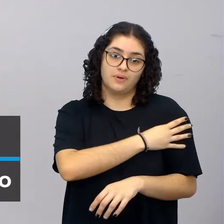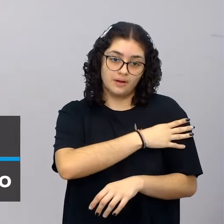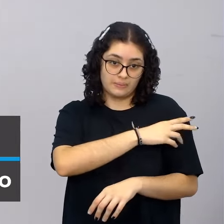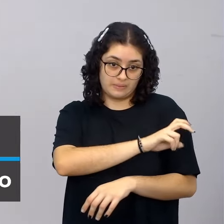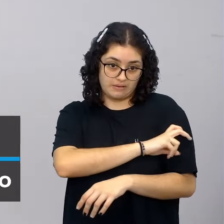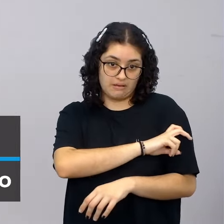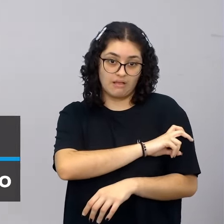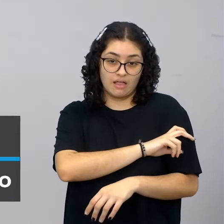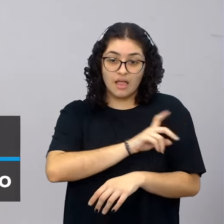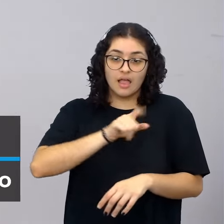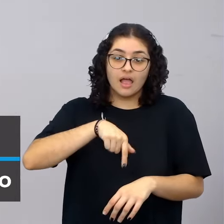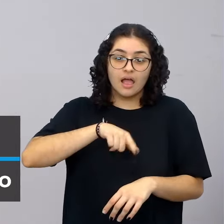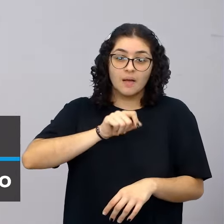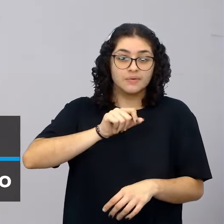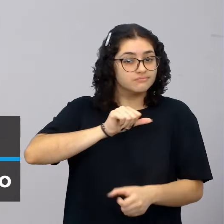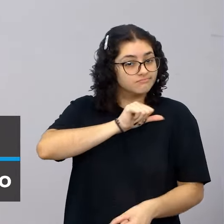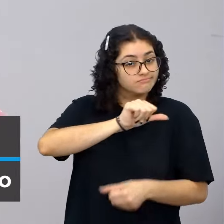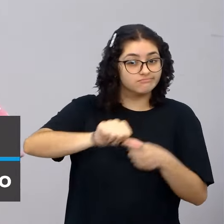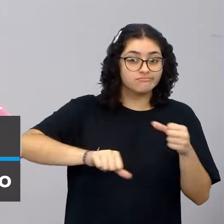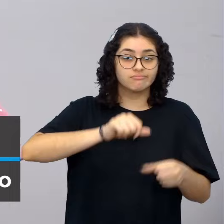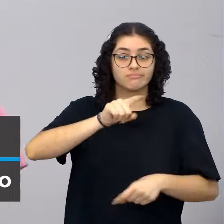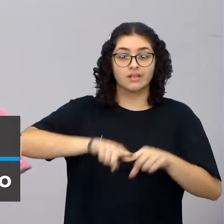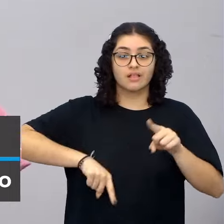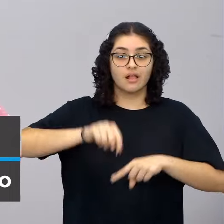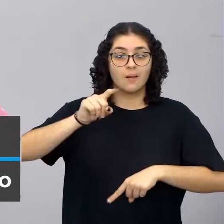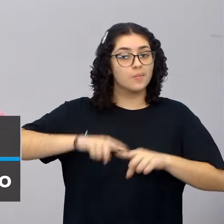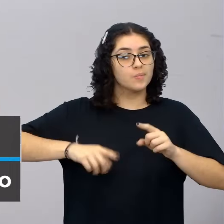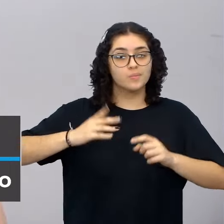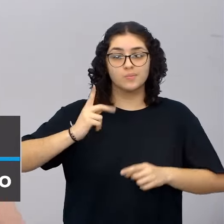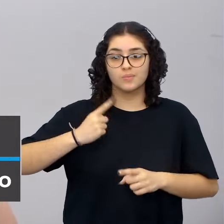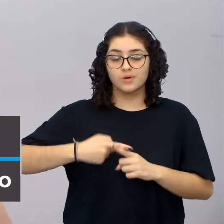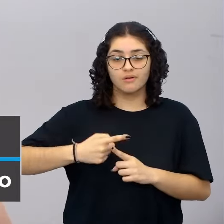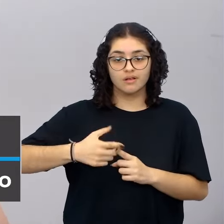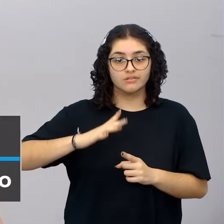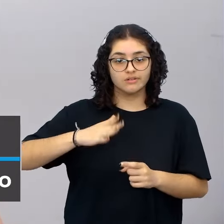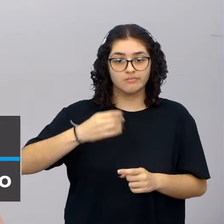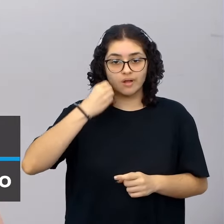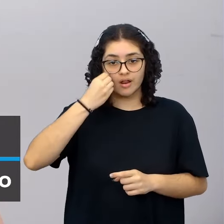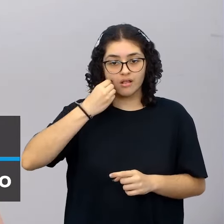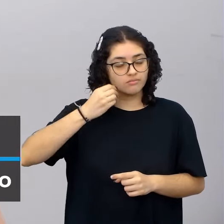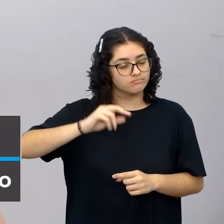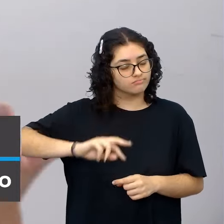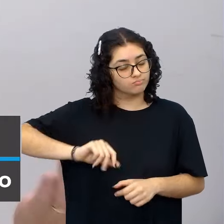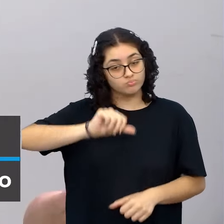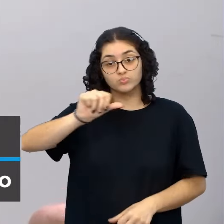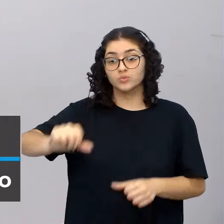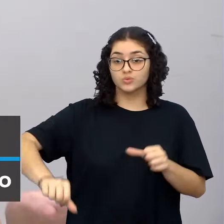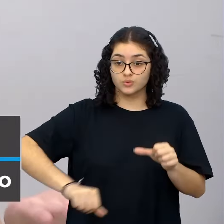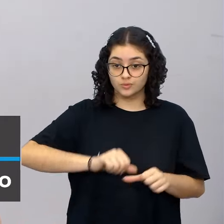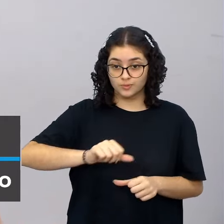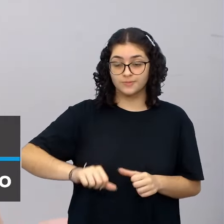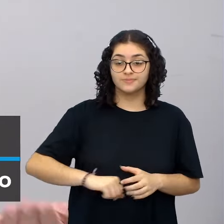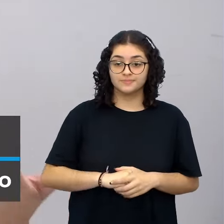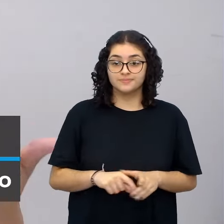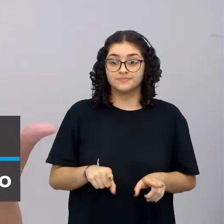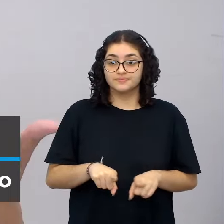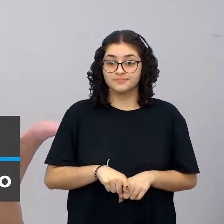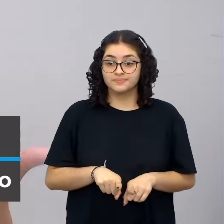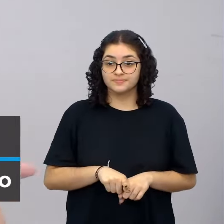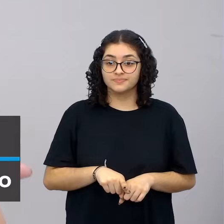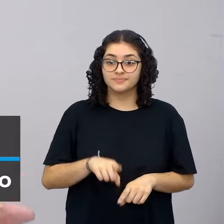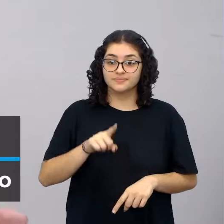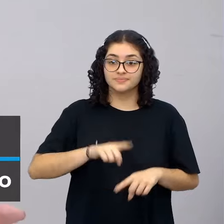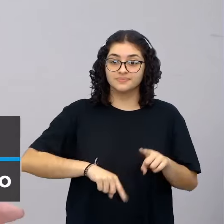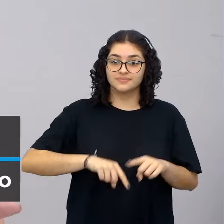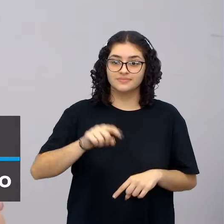ela chegar no 6º, a gente vai ter que refazer este material, porque ela já passou por essa experiência, né? E aí nós trouxemos também materiais